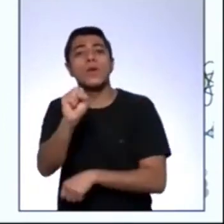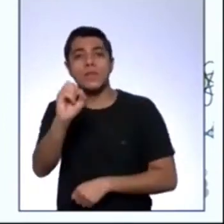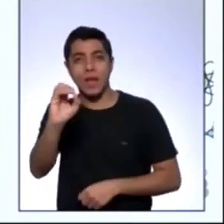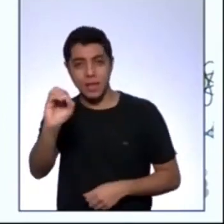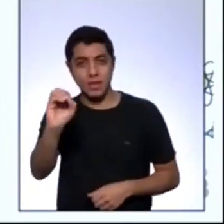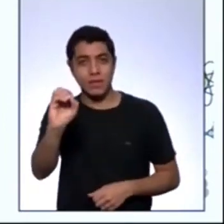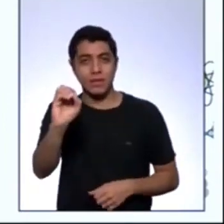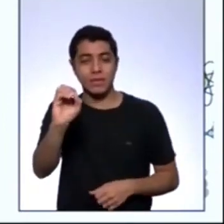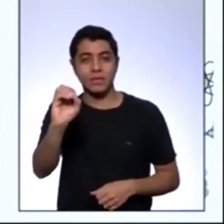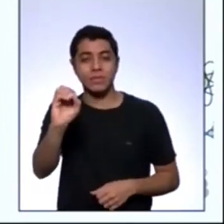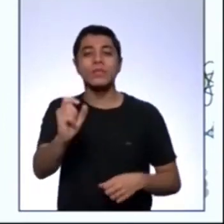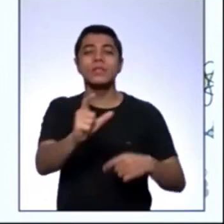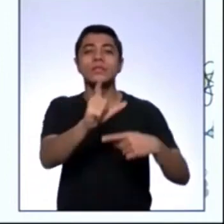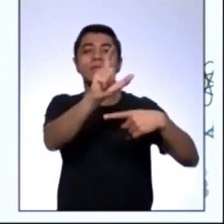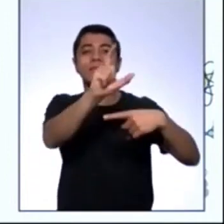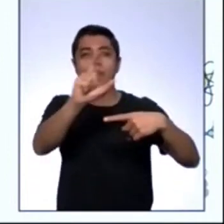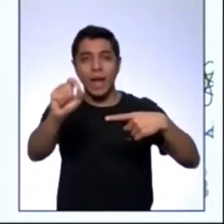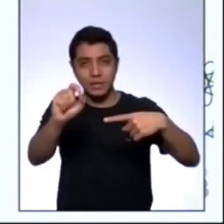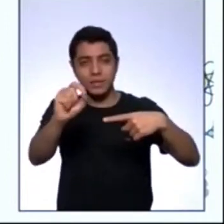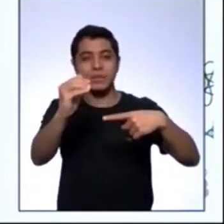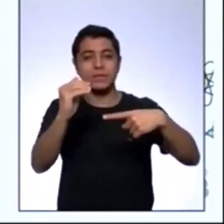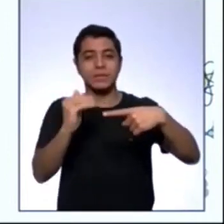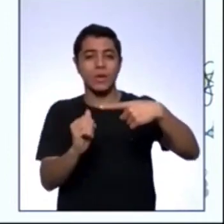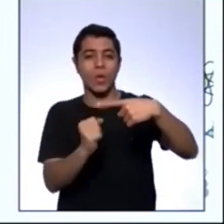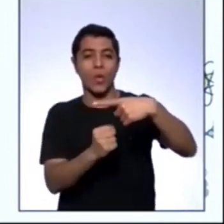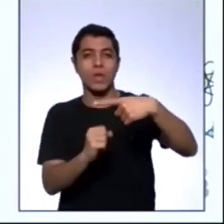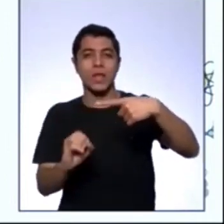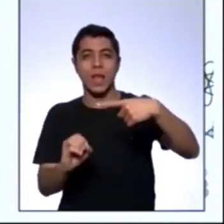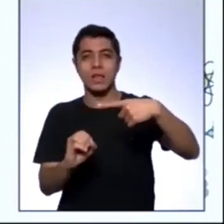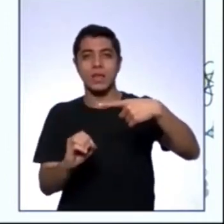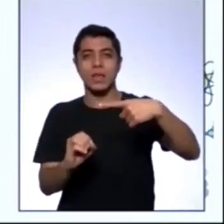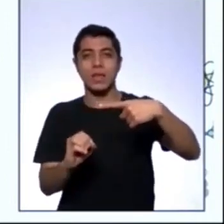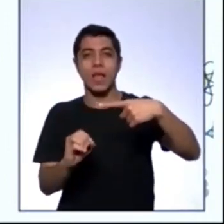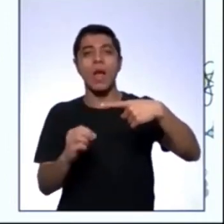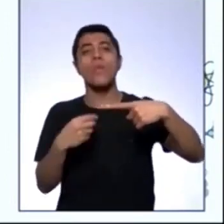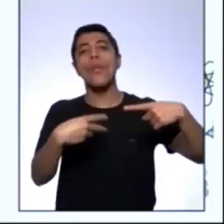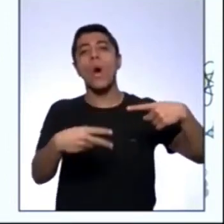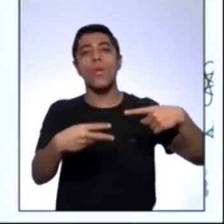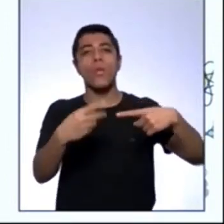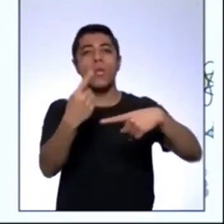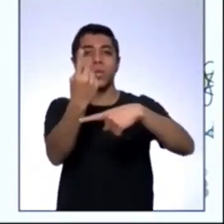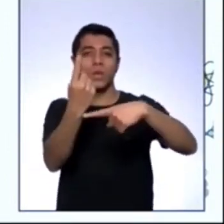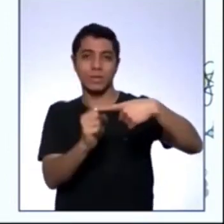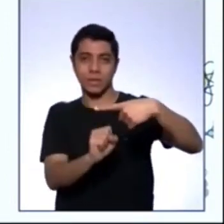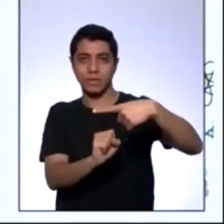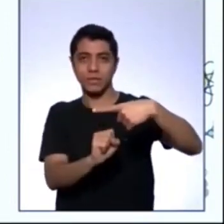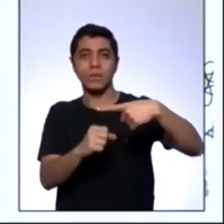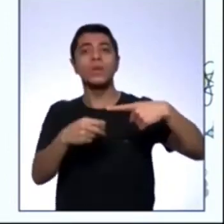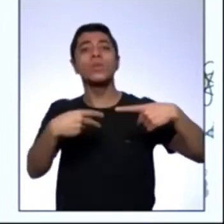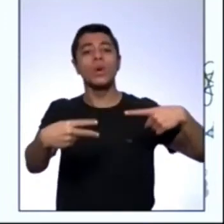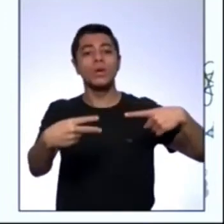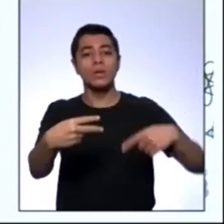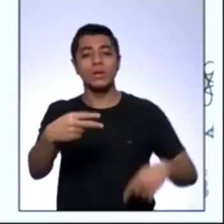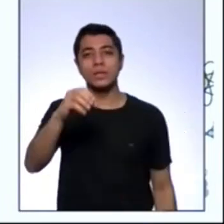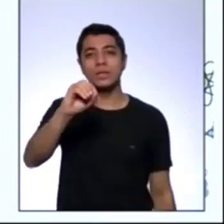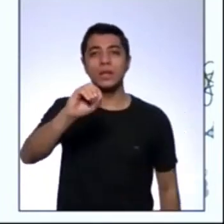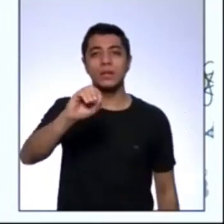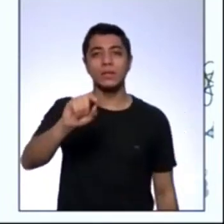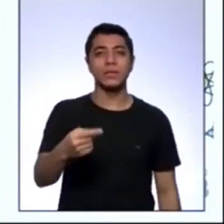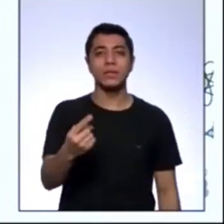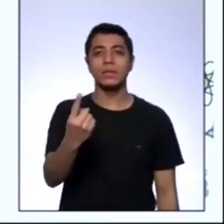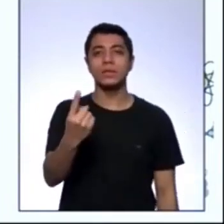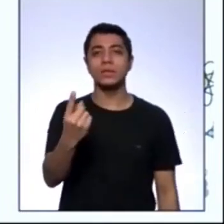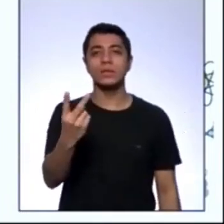80 vai dar um oitavo que é 0,125 então se você multiplicar